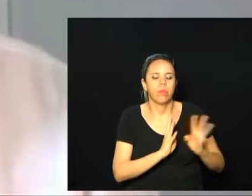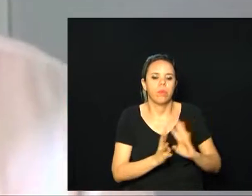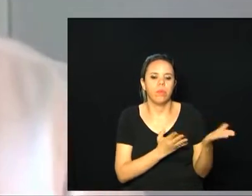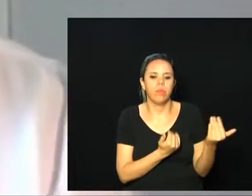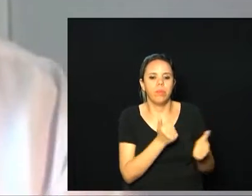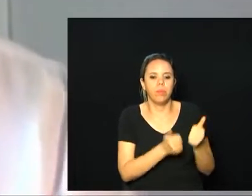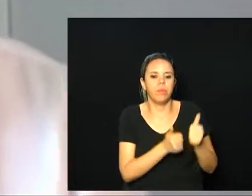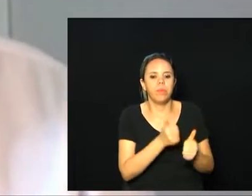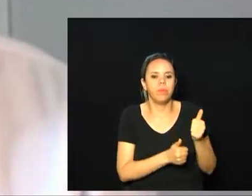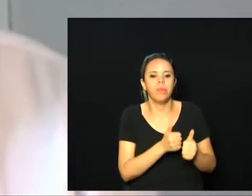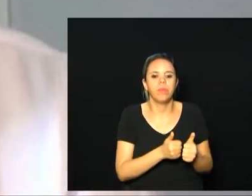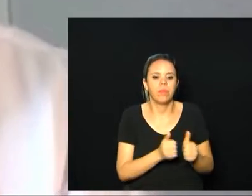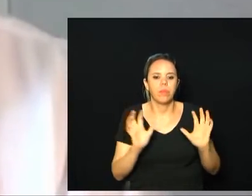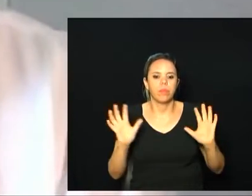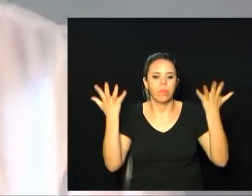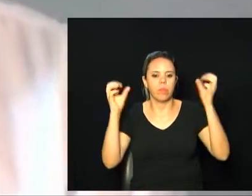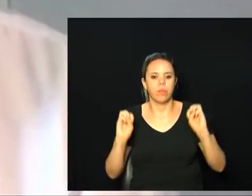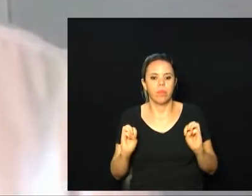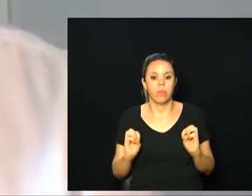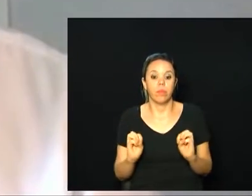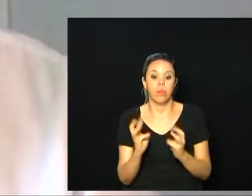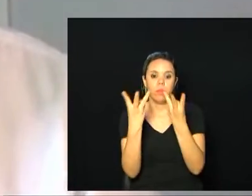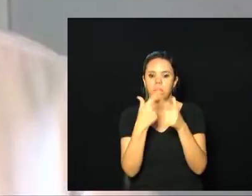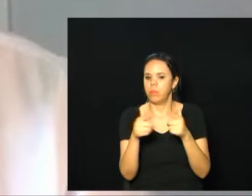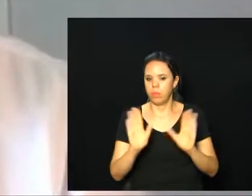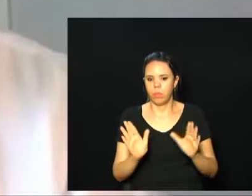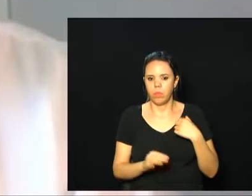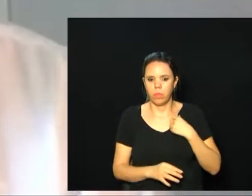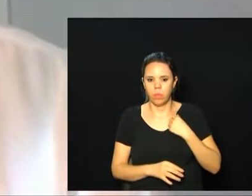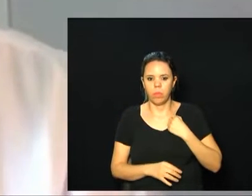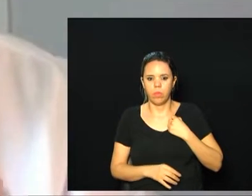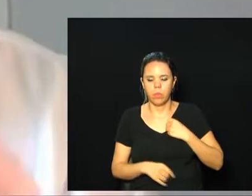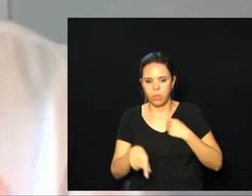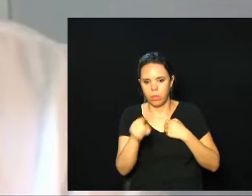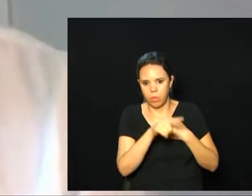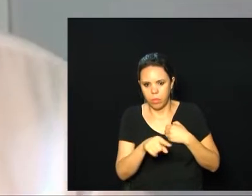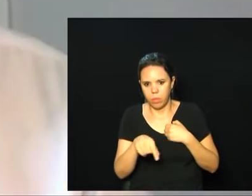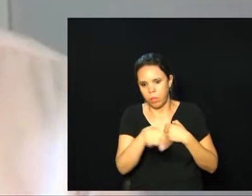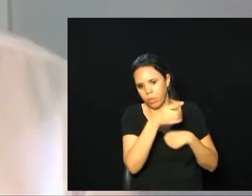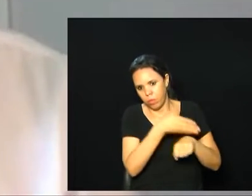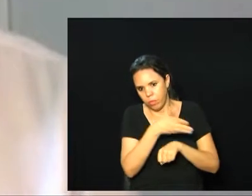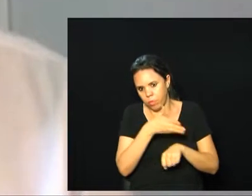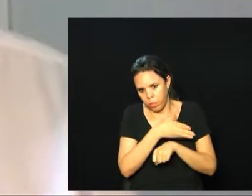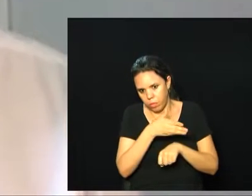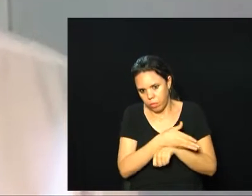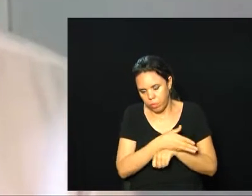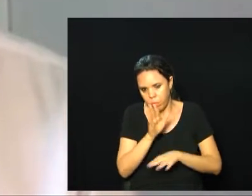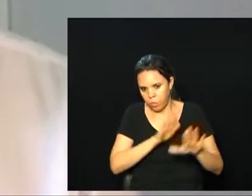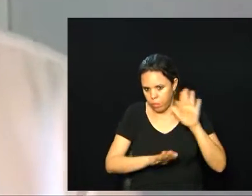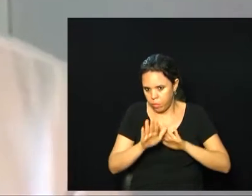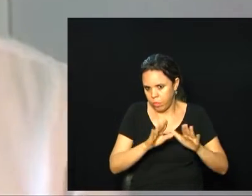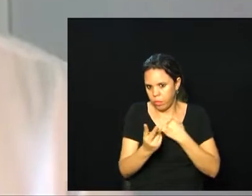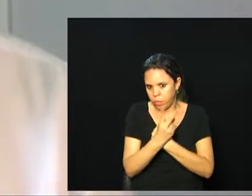jogos de futebol, festas, shows, não tem problema, desde que você que vai participar, quer participar, tome o seu